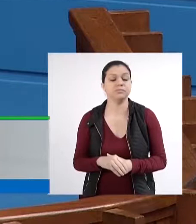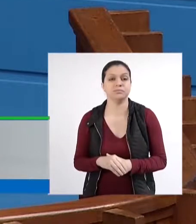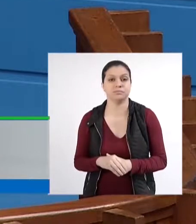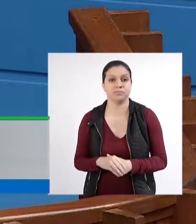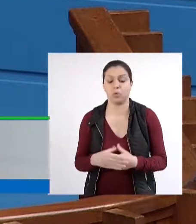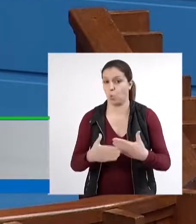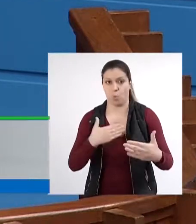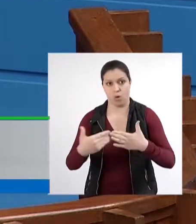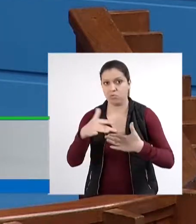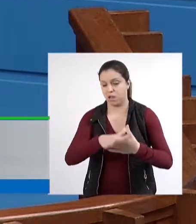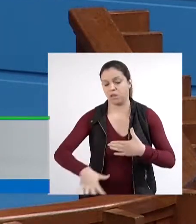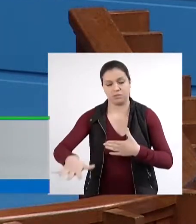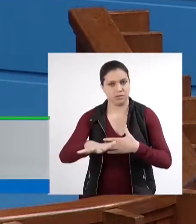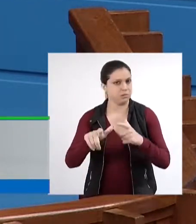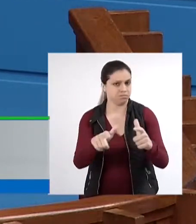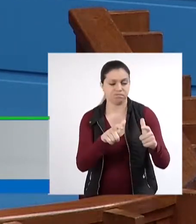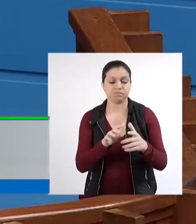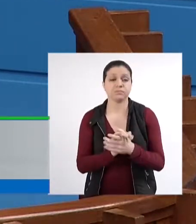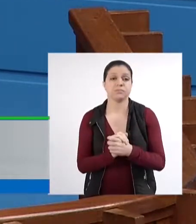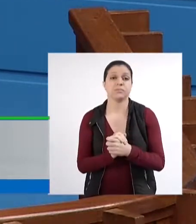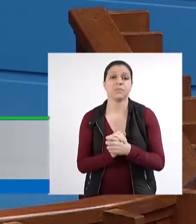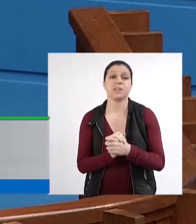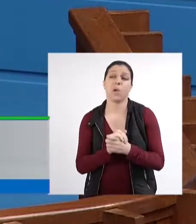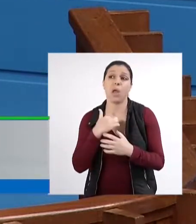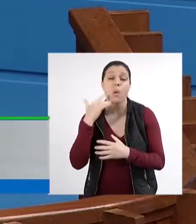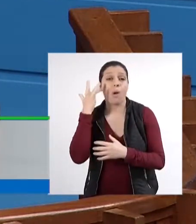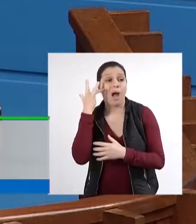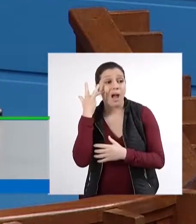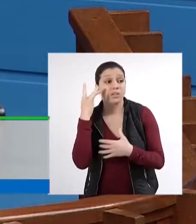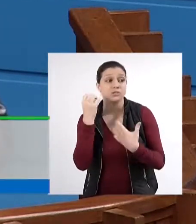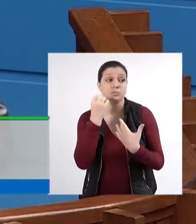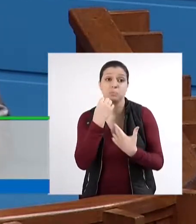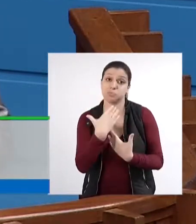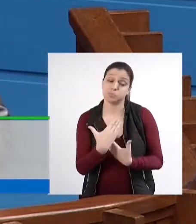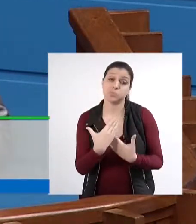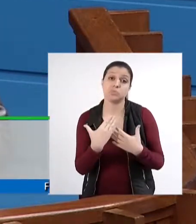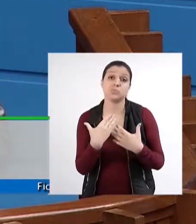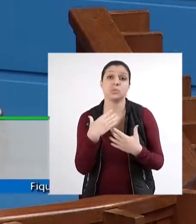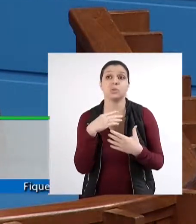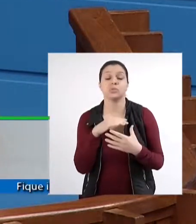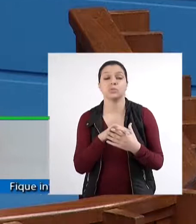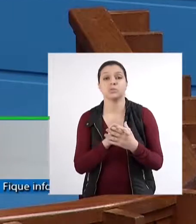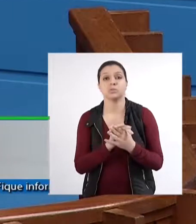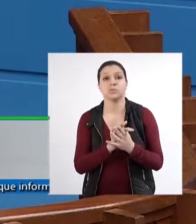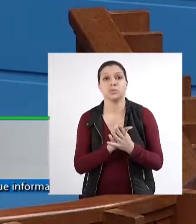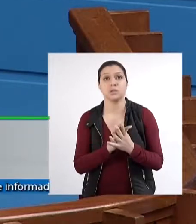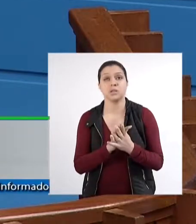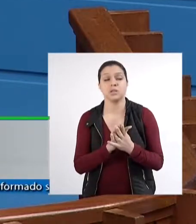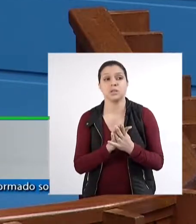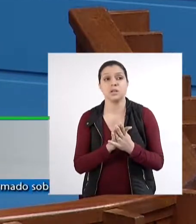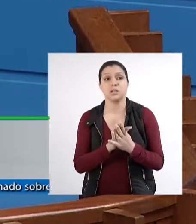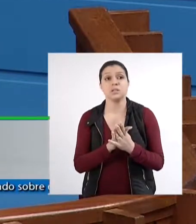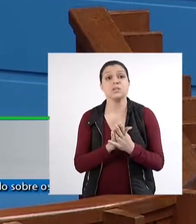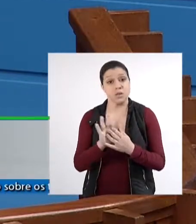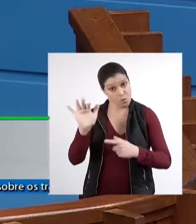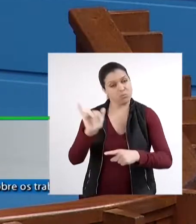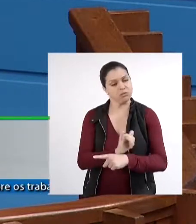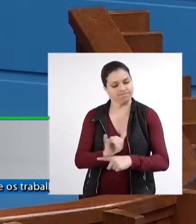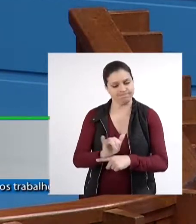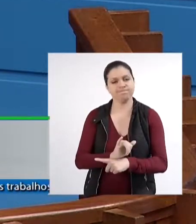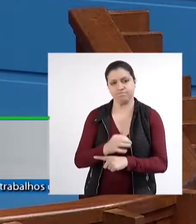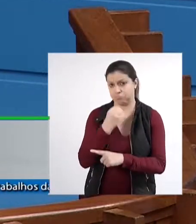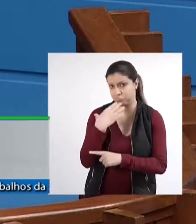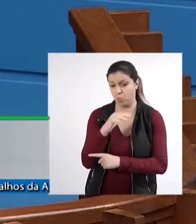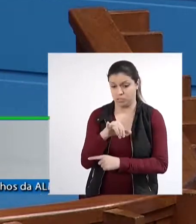setor. Então, acho que seria de bom tom e seria uma boa estratégia que